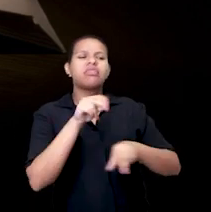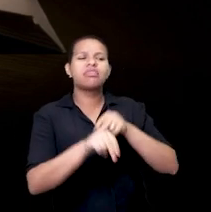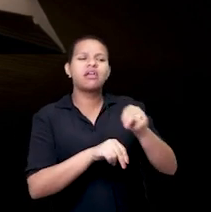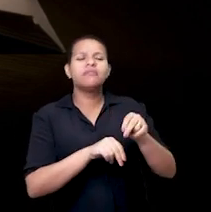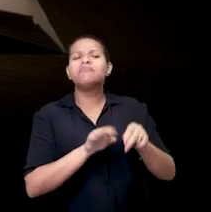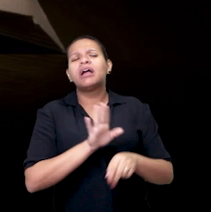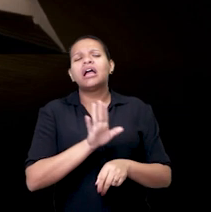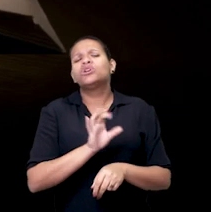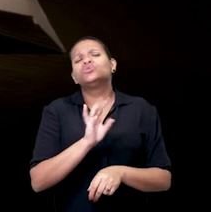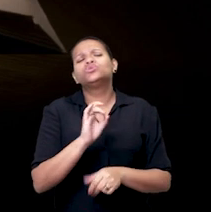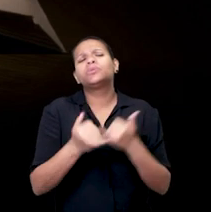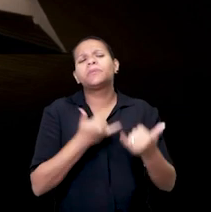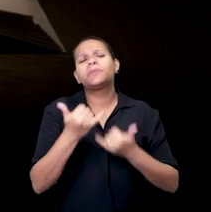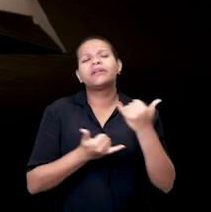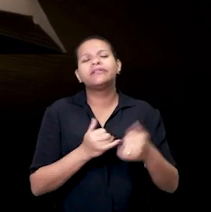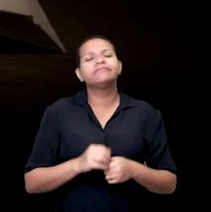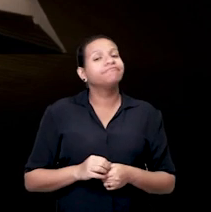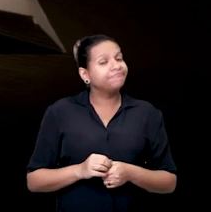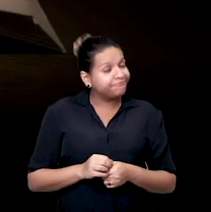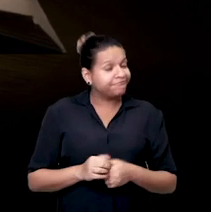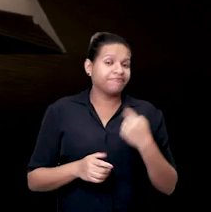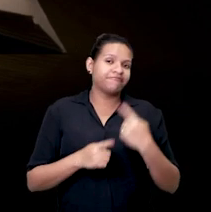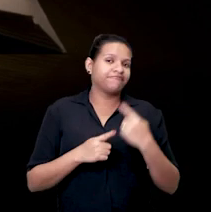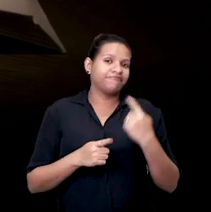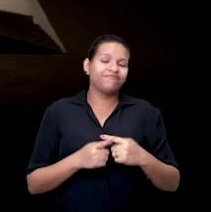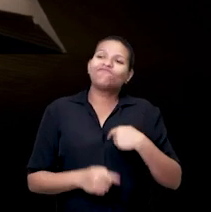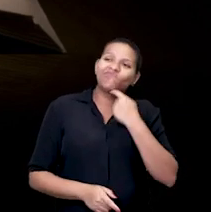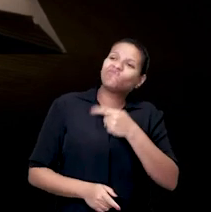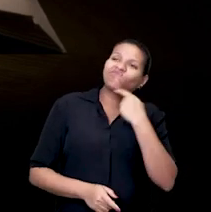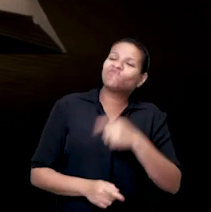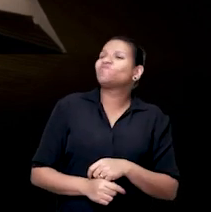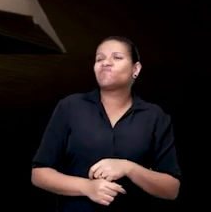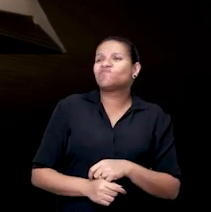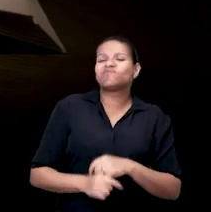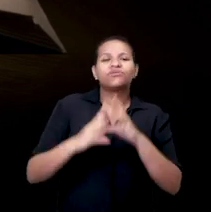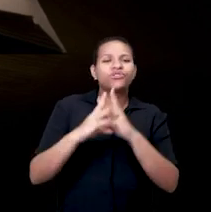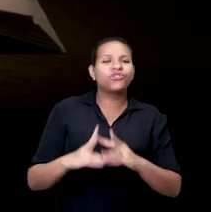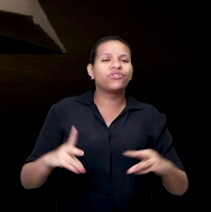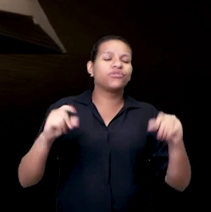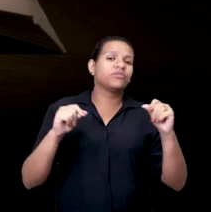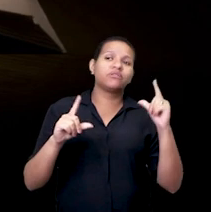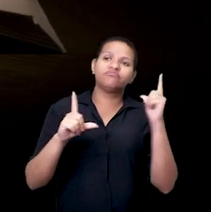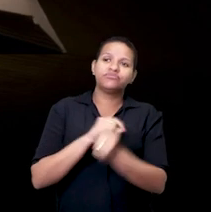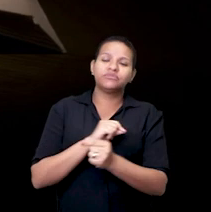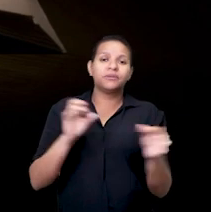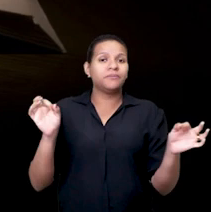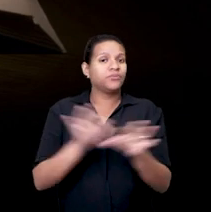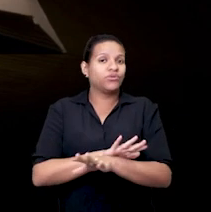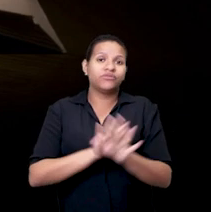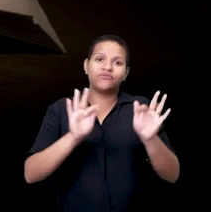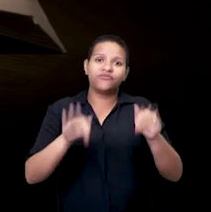seguida. Mas era para brincar. Sem lenha, o fogo se apaga. Desaparecido o relator,